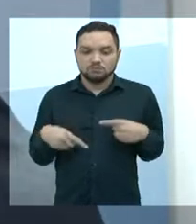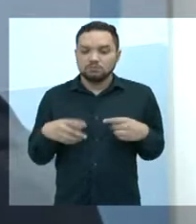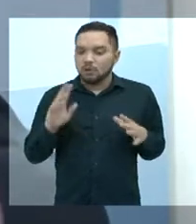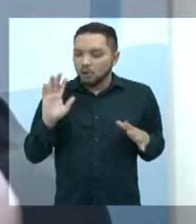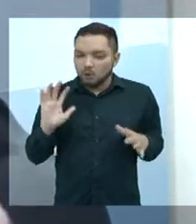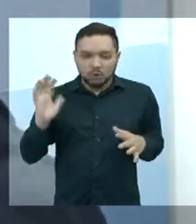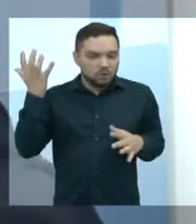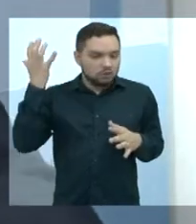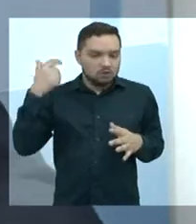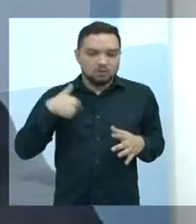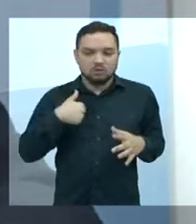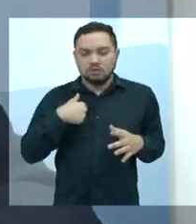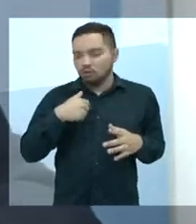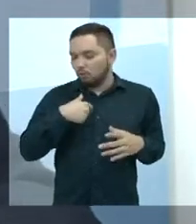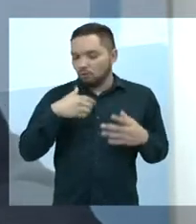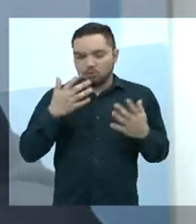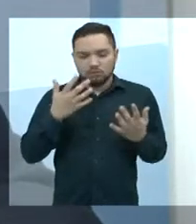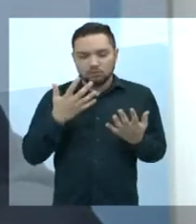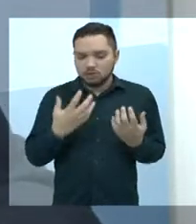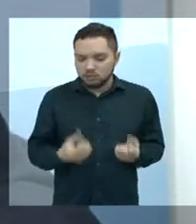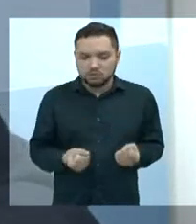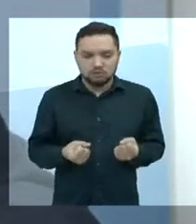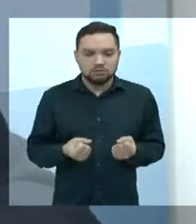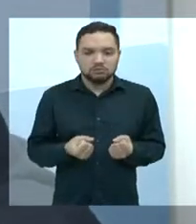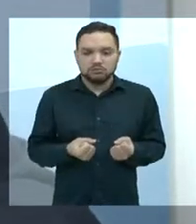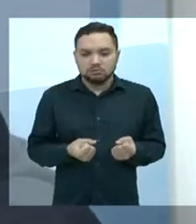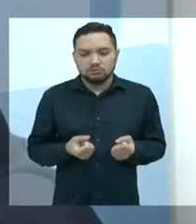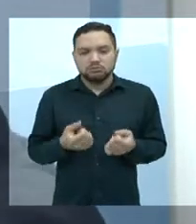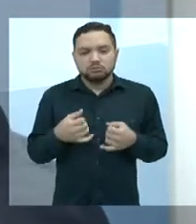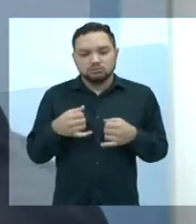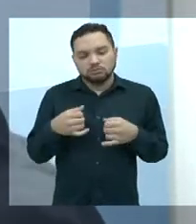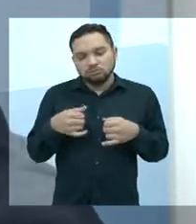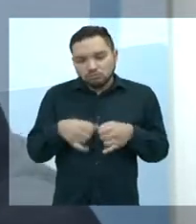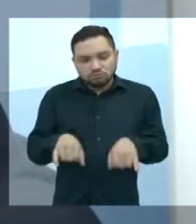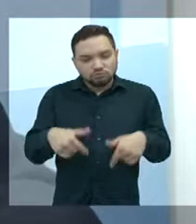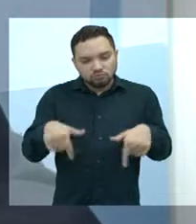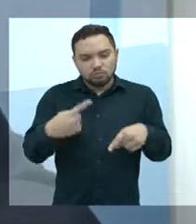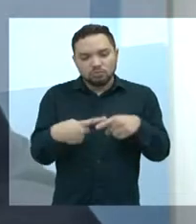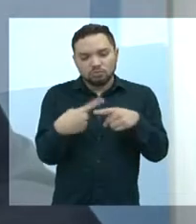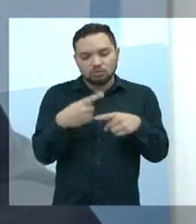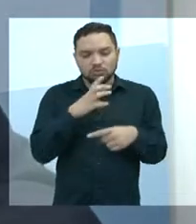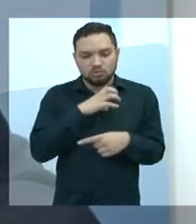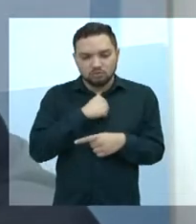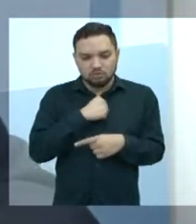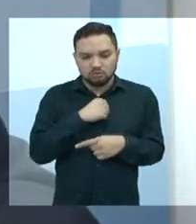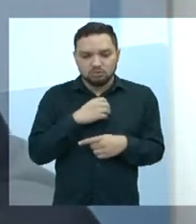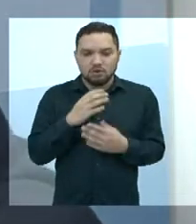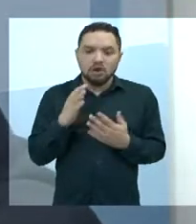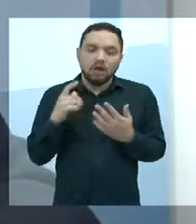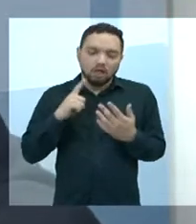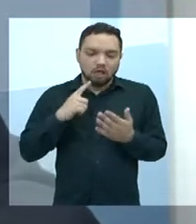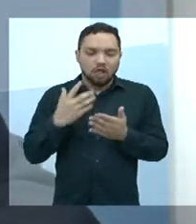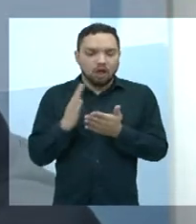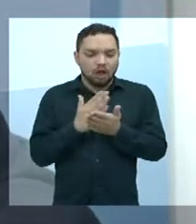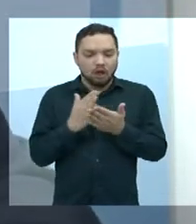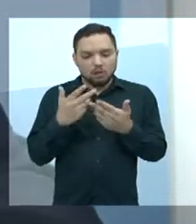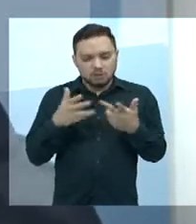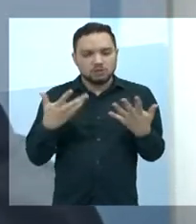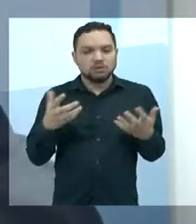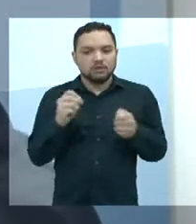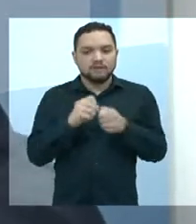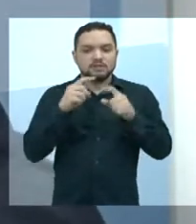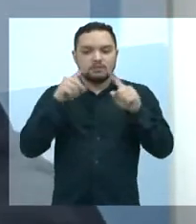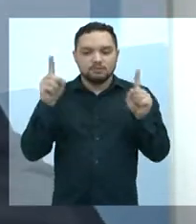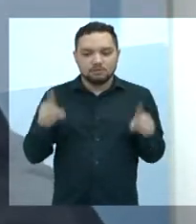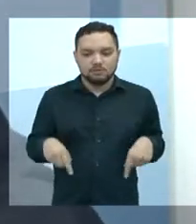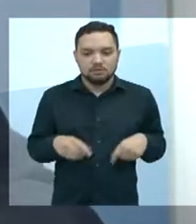aconteceu e eu absorvi, e eu hoje estou e faço porque eu gosto. Ainda tenho alguns compromissos para mim continuar em Fortaleza, ainda não